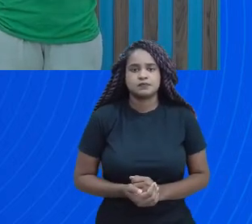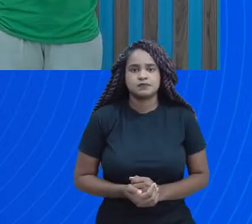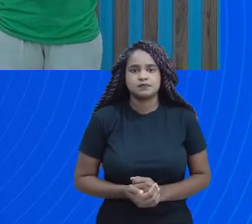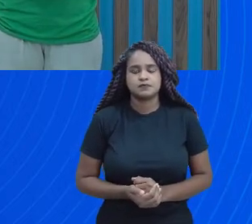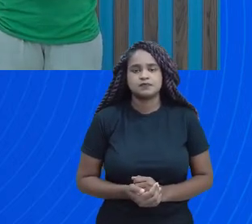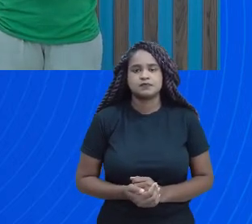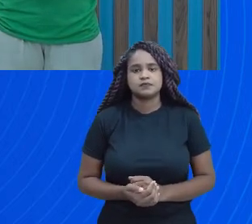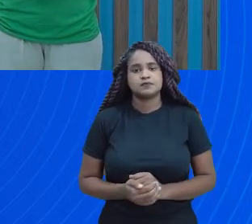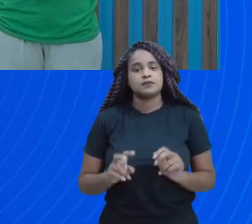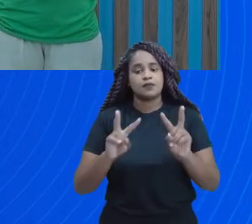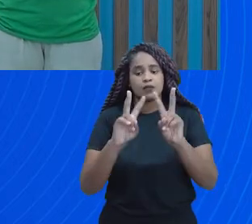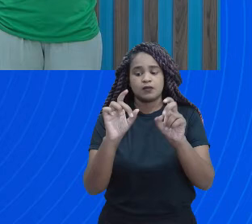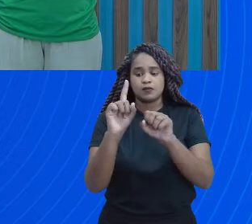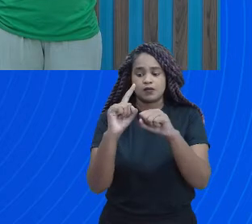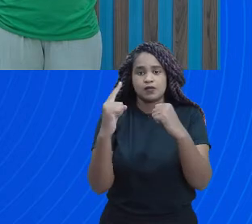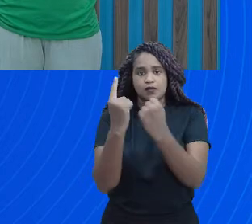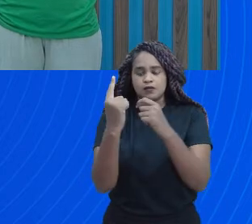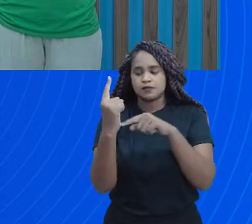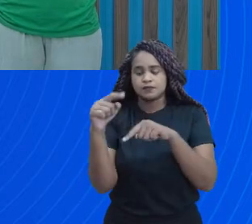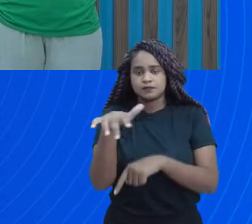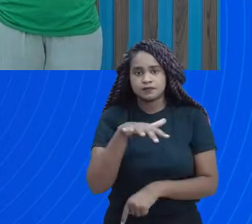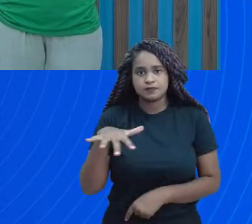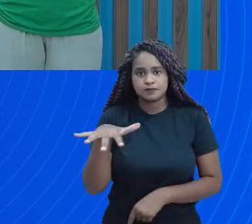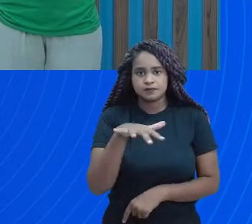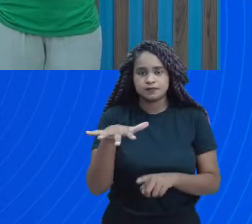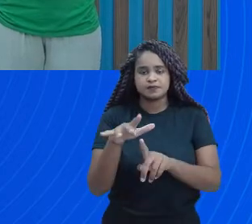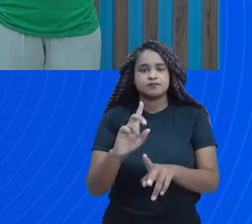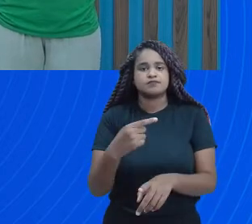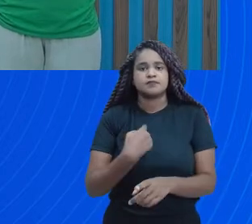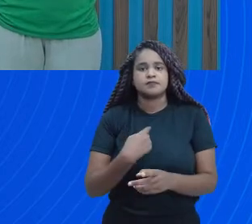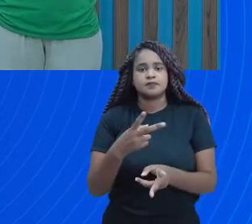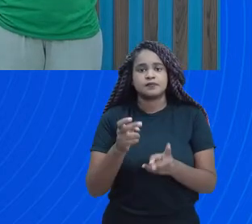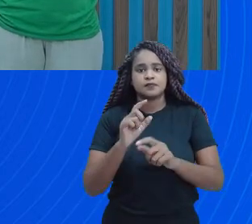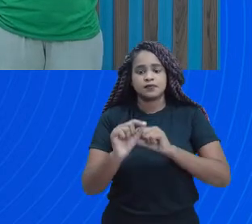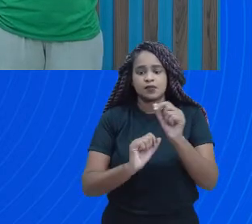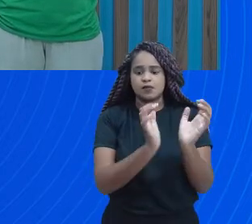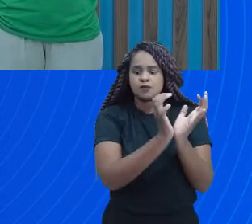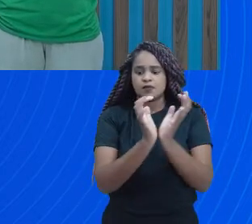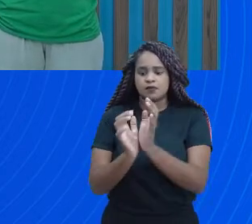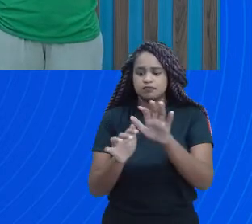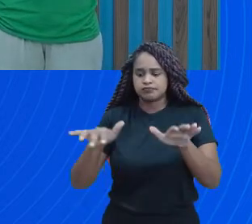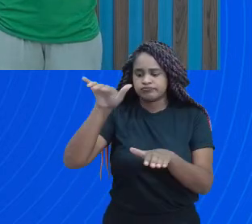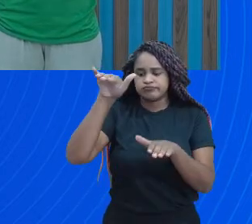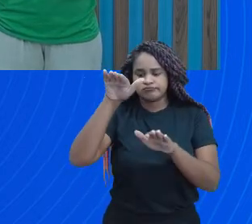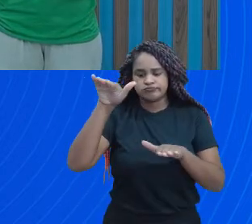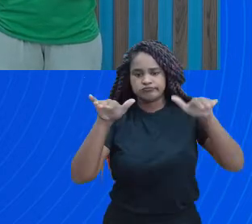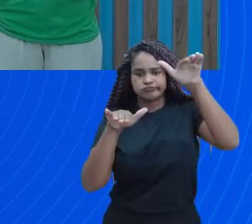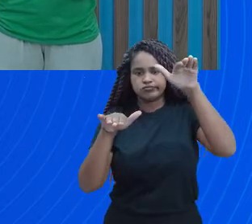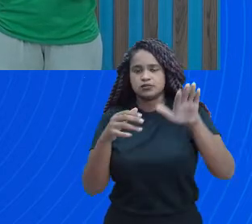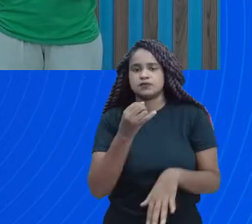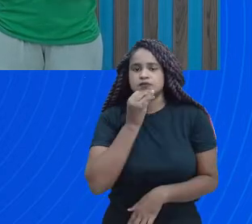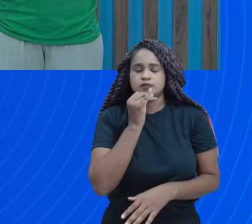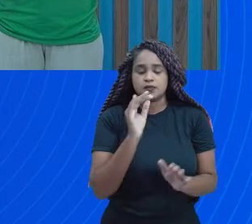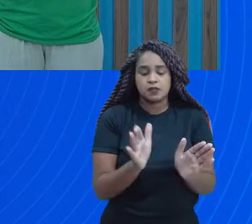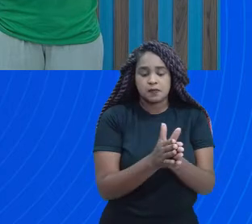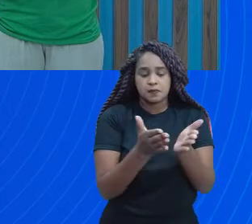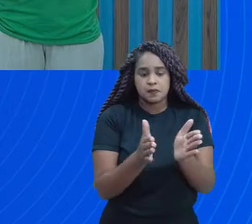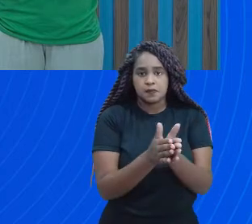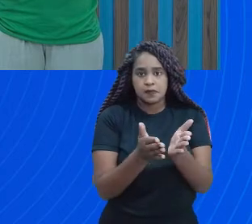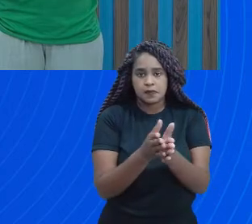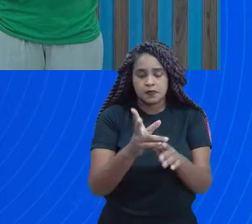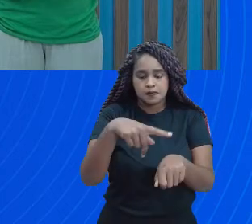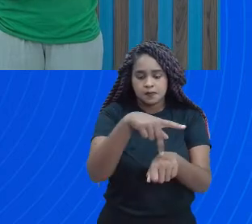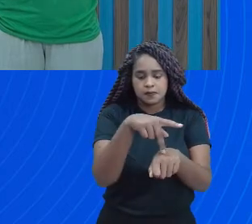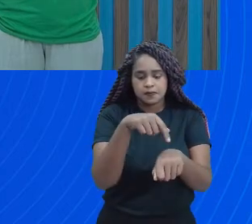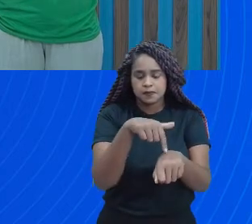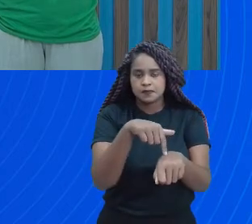das questões sociais, né? O aumento da desigualdade social, a gente sabe que quanto mais pobre ali o país, a